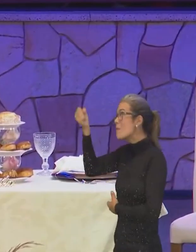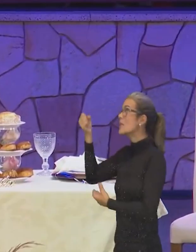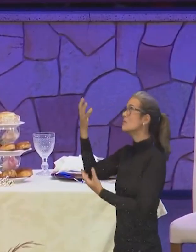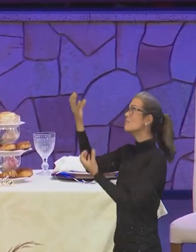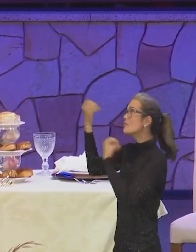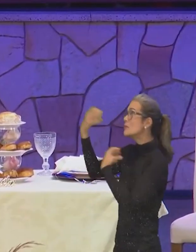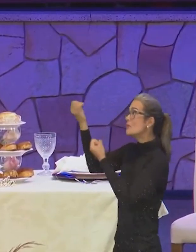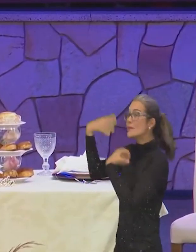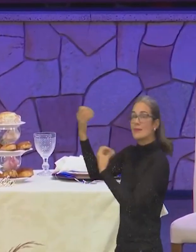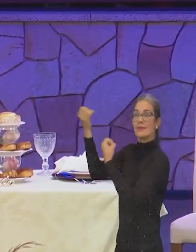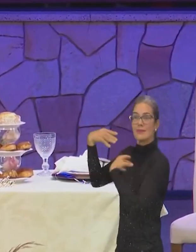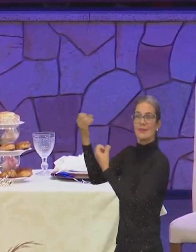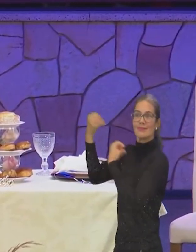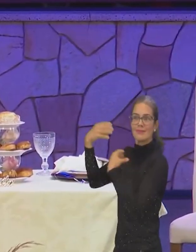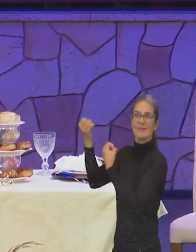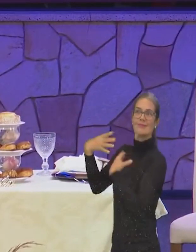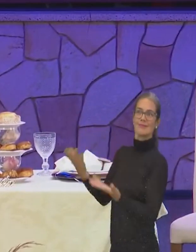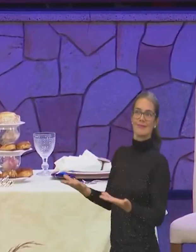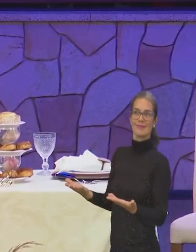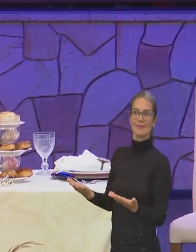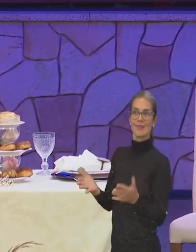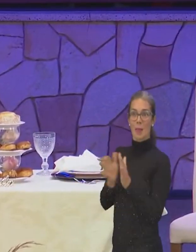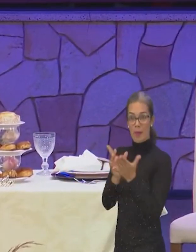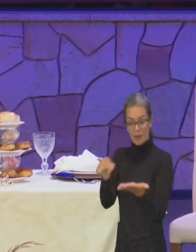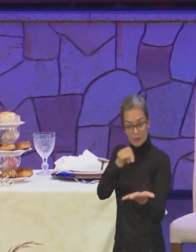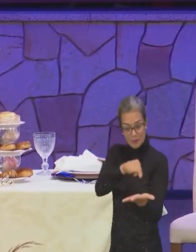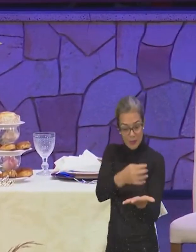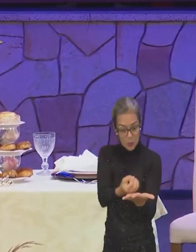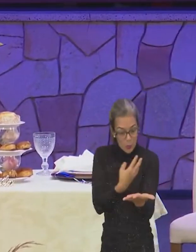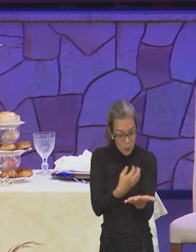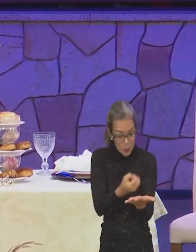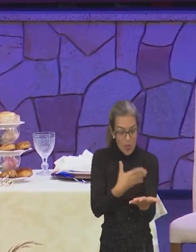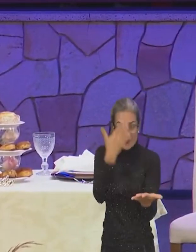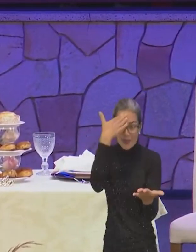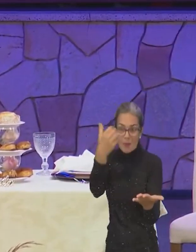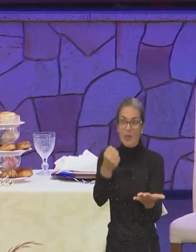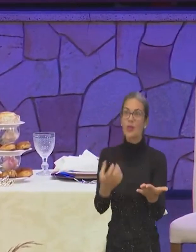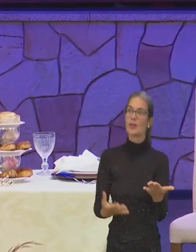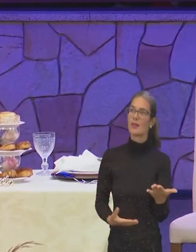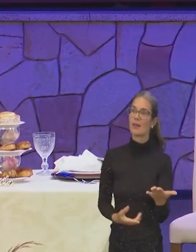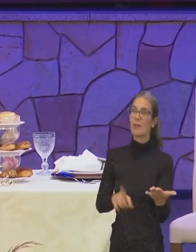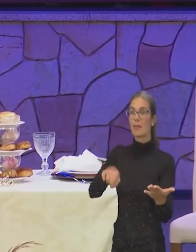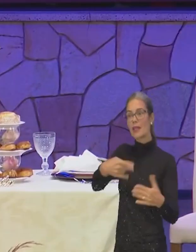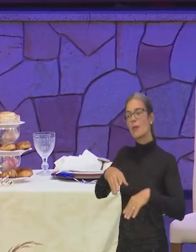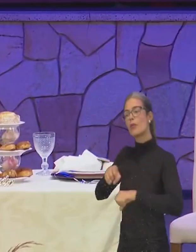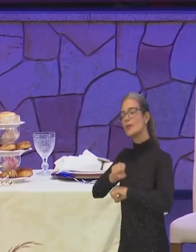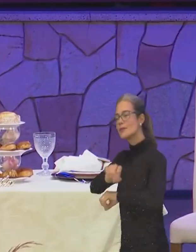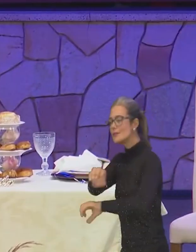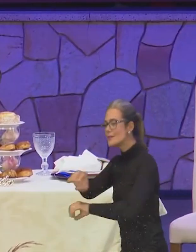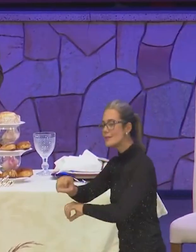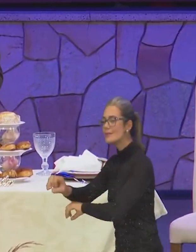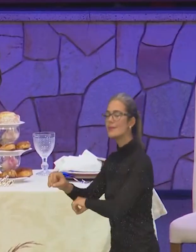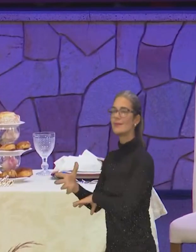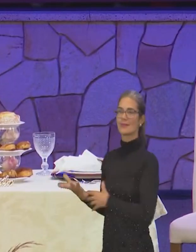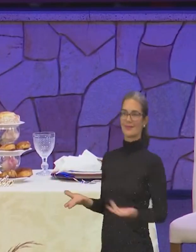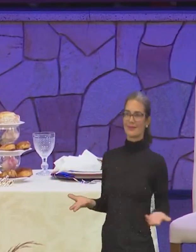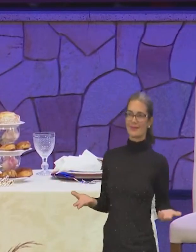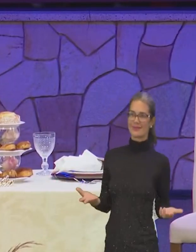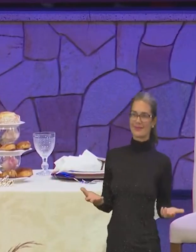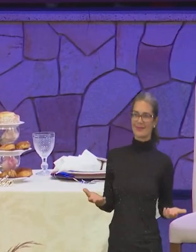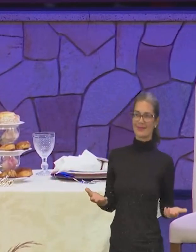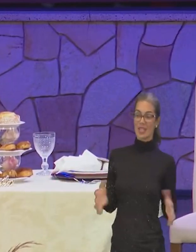os preceitos desta palavra aos seus. Uma família que teme ao